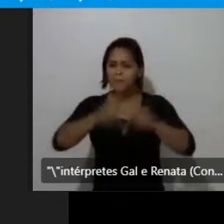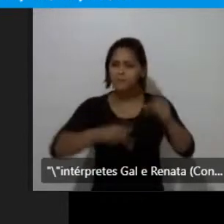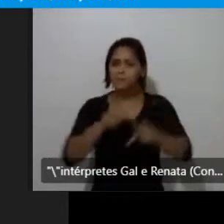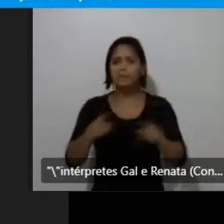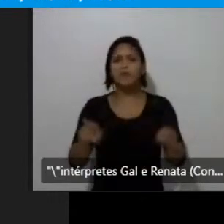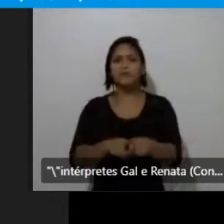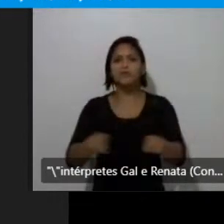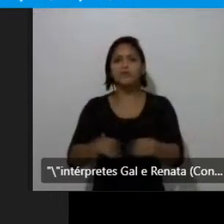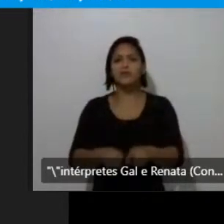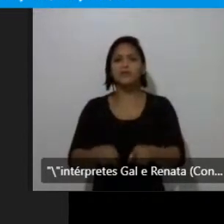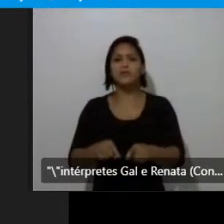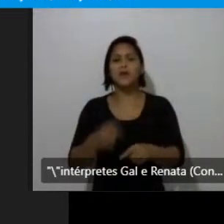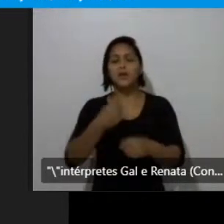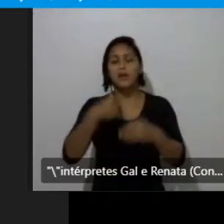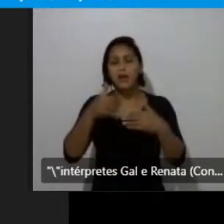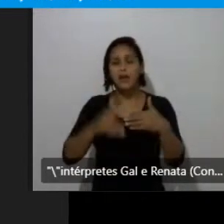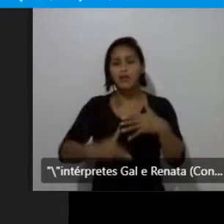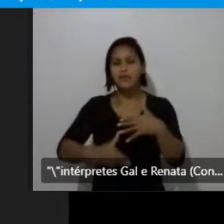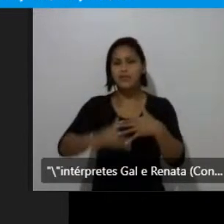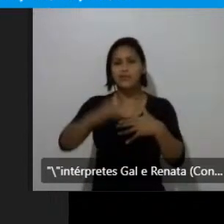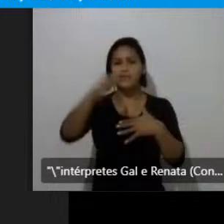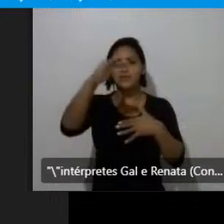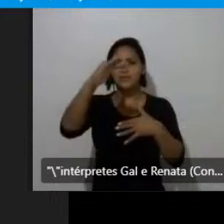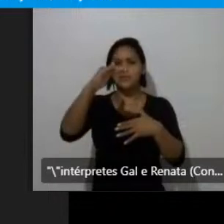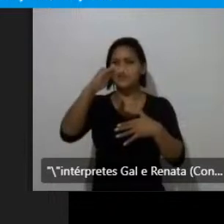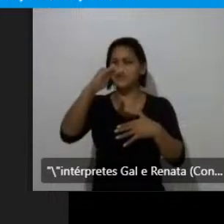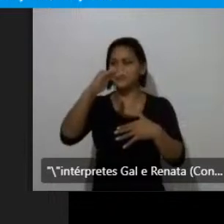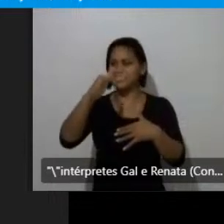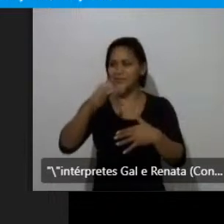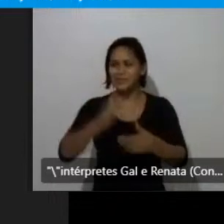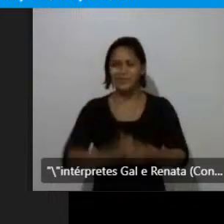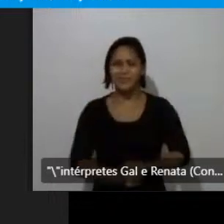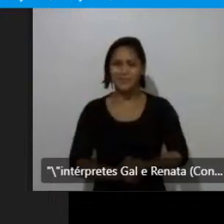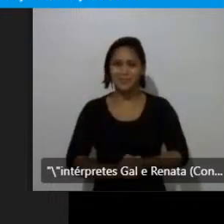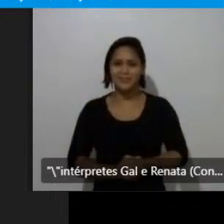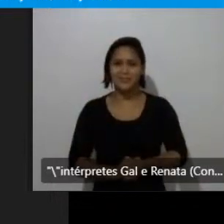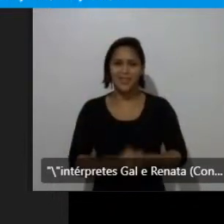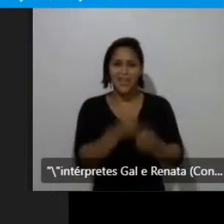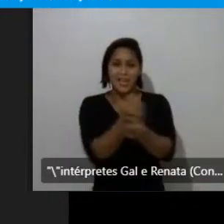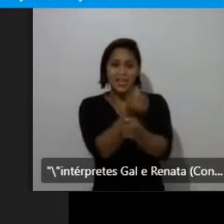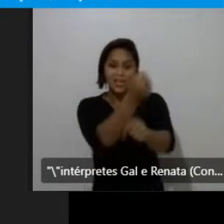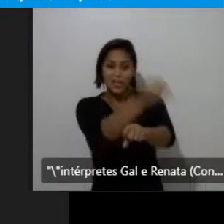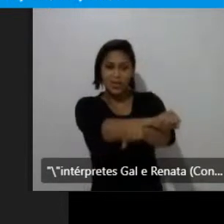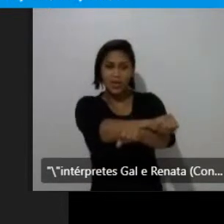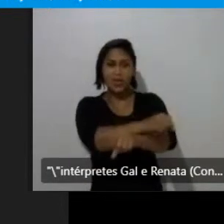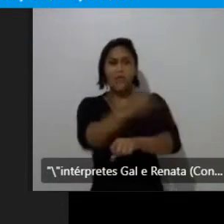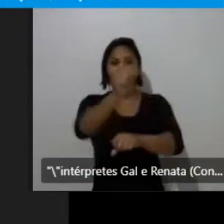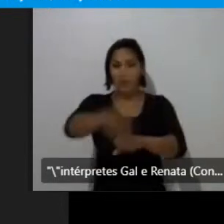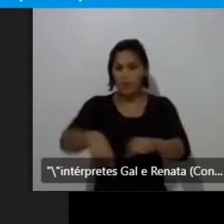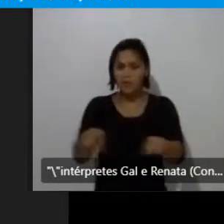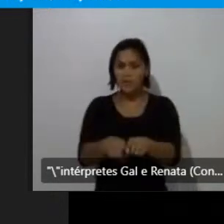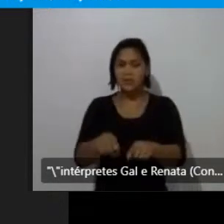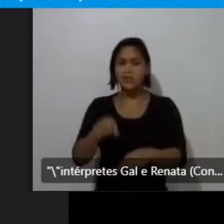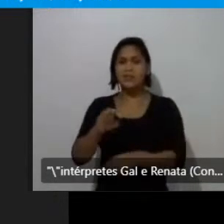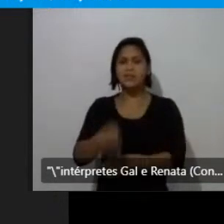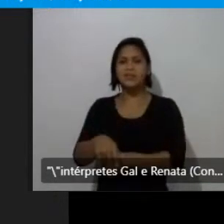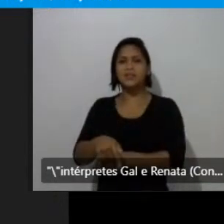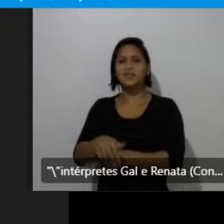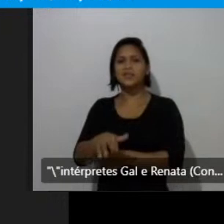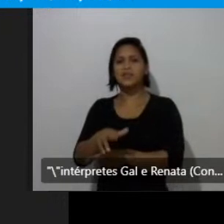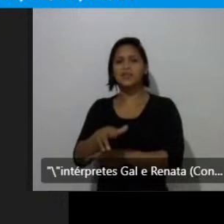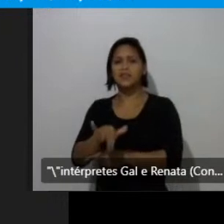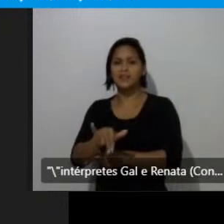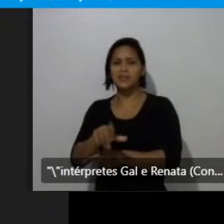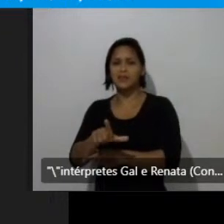tradicionais, que são muito além dos povos originários indígenas e quilombolas reconhecidos na Constituição. Pode passar.